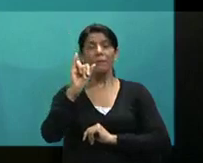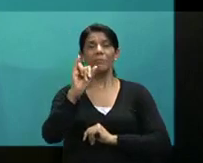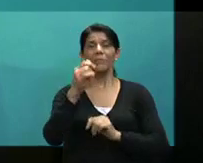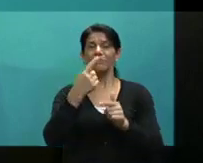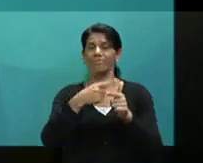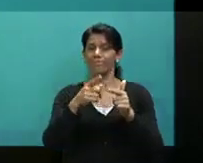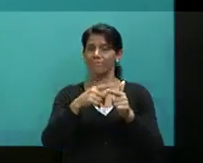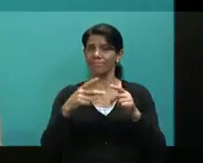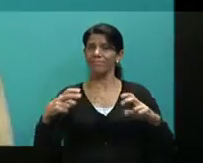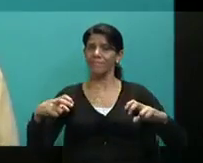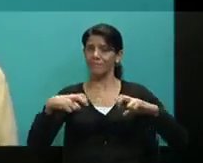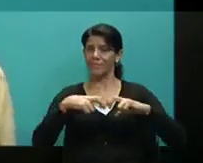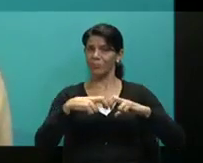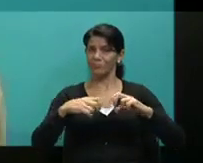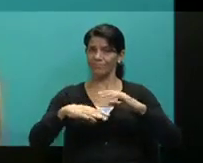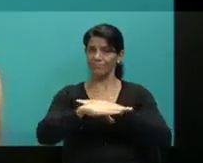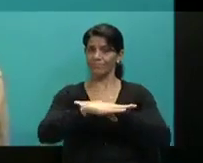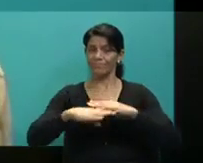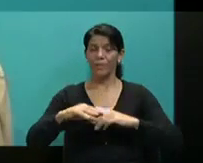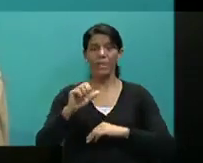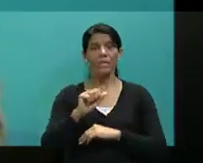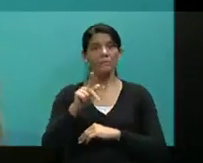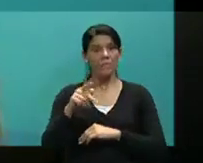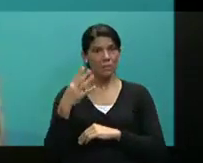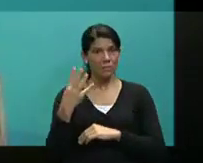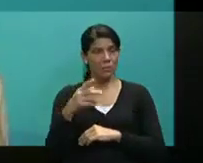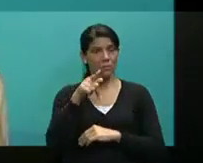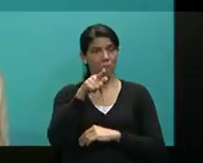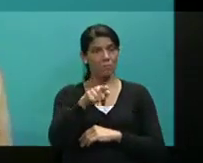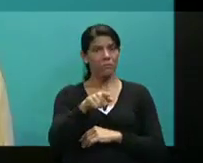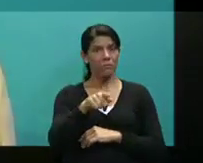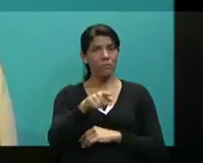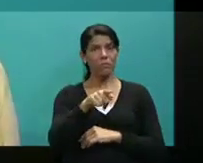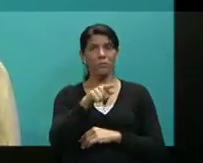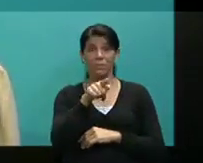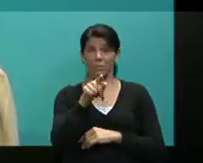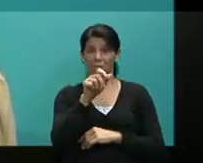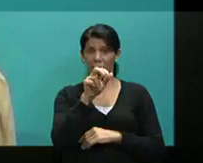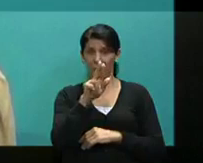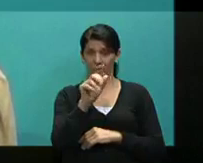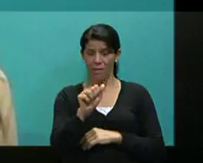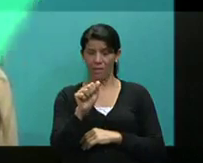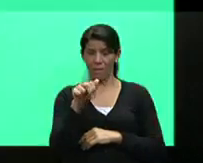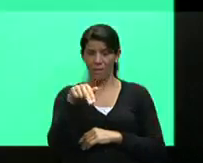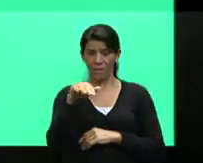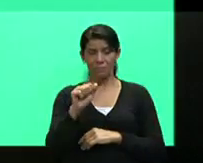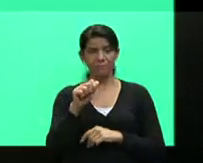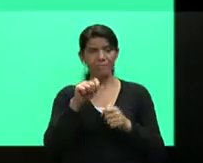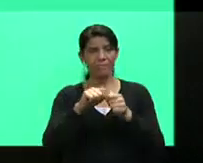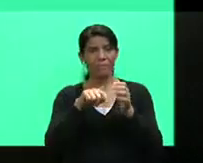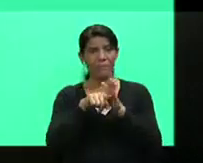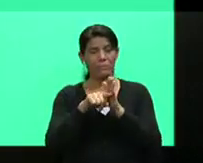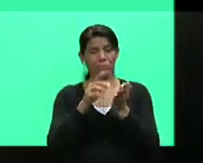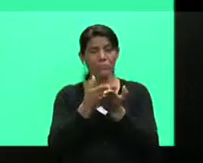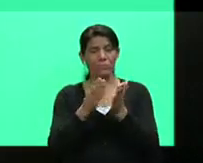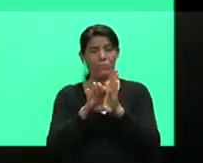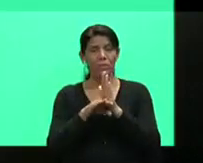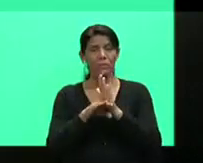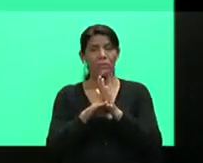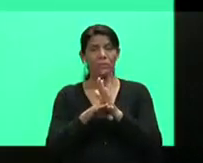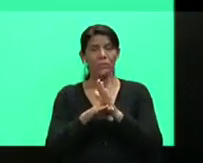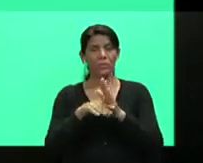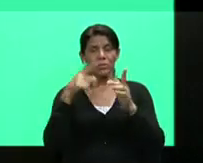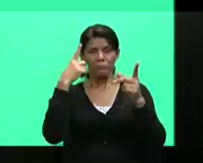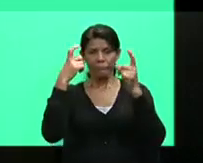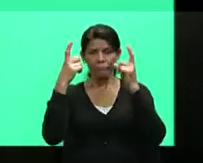de acidente. Por fim, na SP4, você, Vera e Agnes fizeram uma pesquisa e estudaram o conceito de